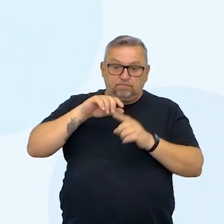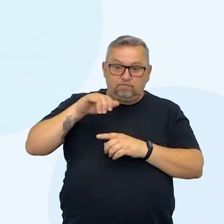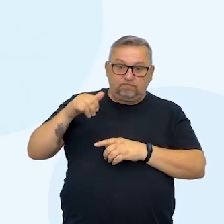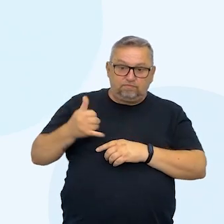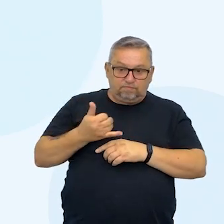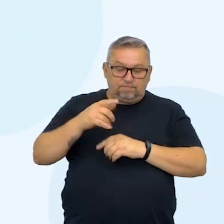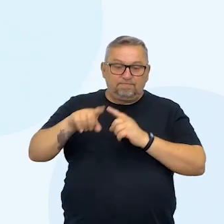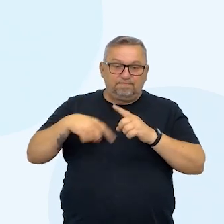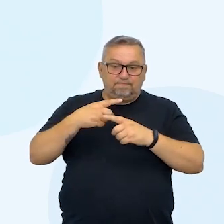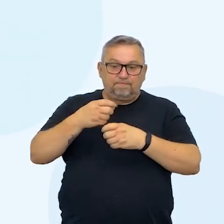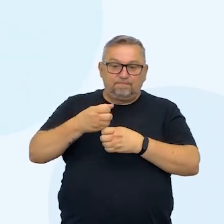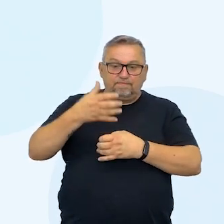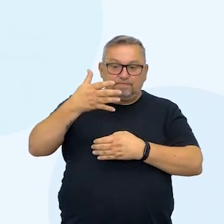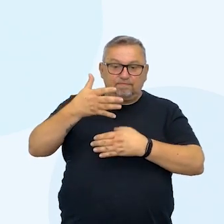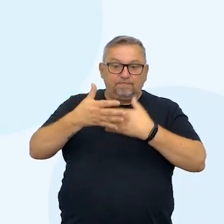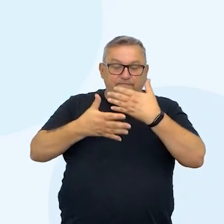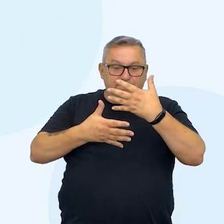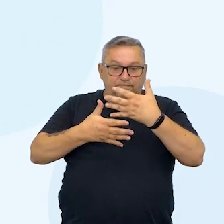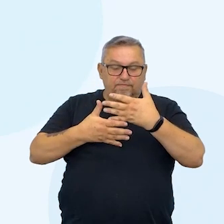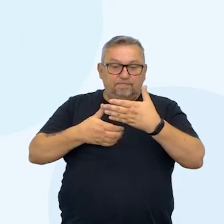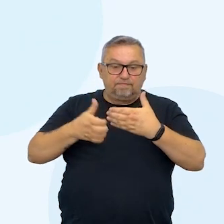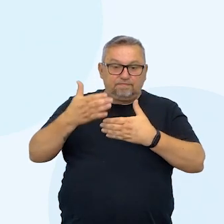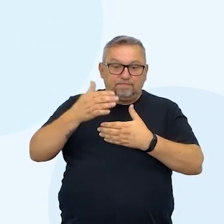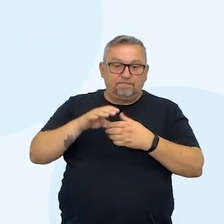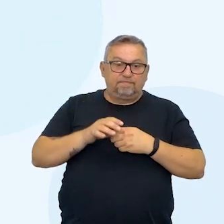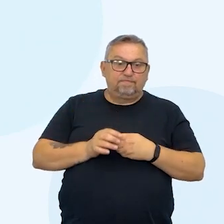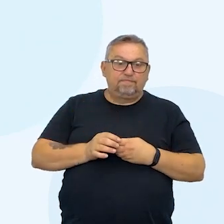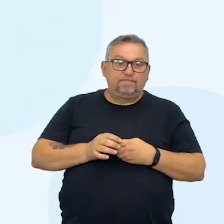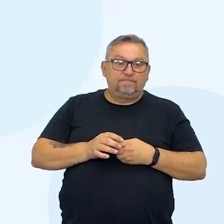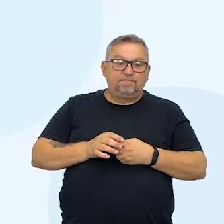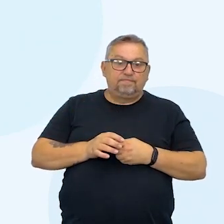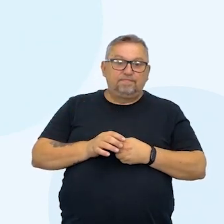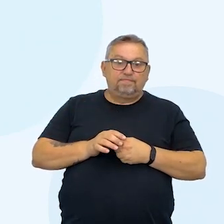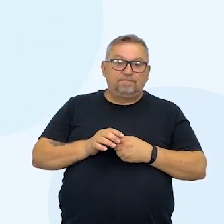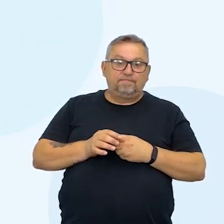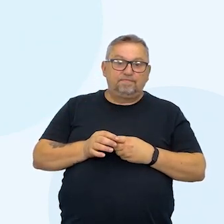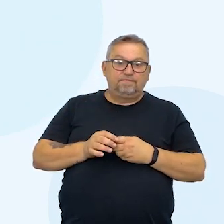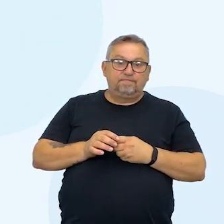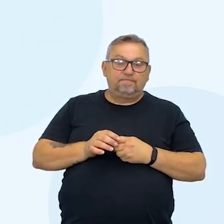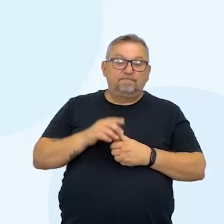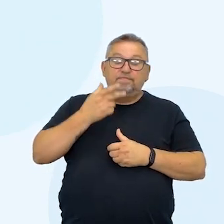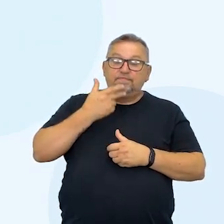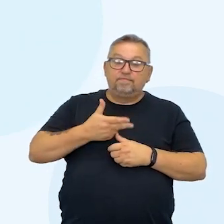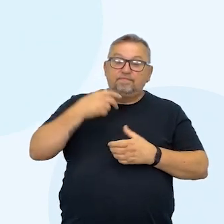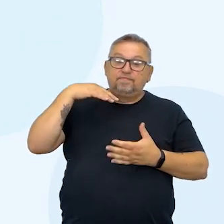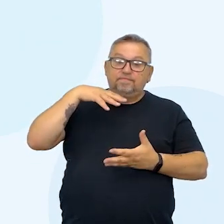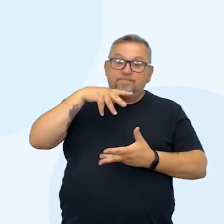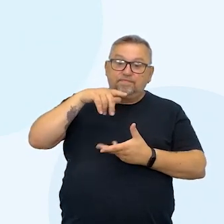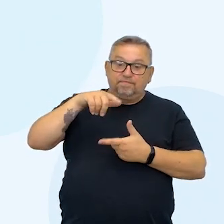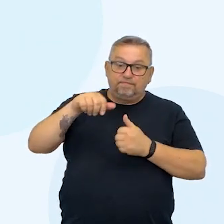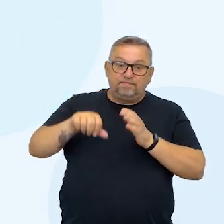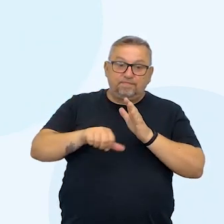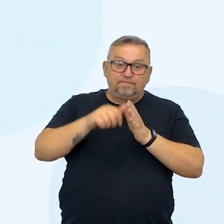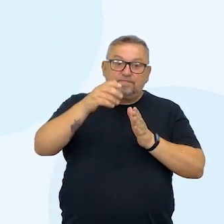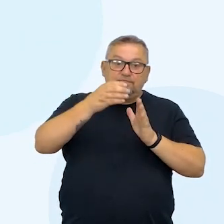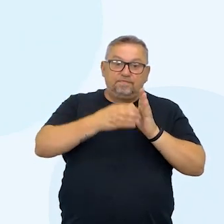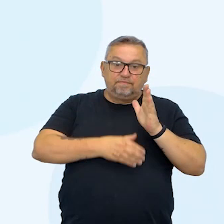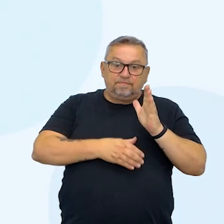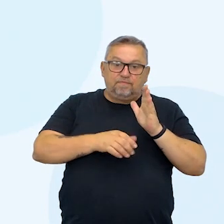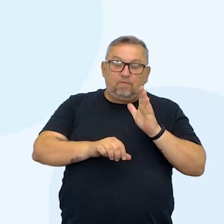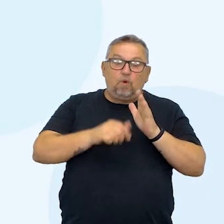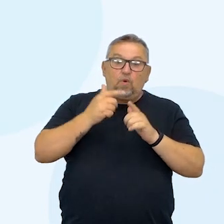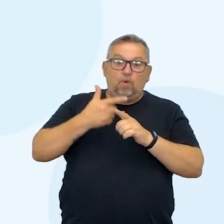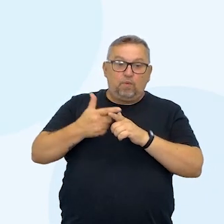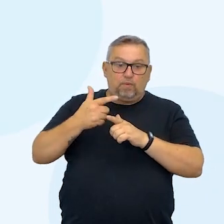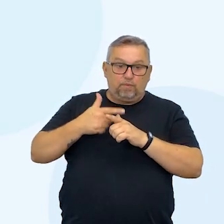um slide, vou comentá-lo logo em seguida. A língua e o mundo. No primeiro capítulo, o problema formulado